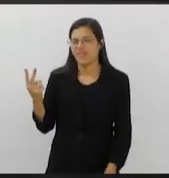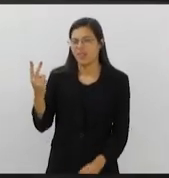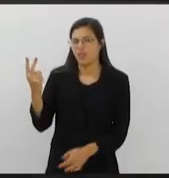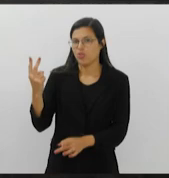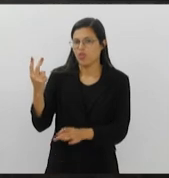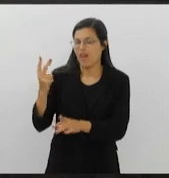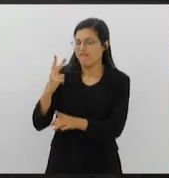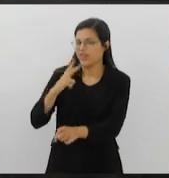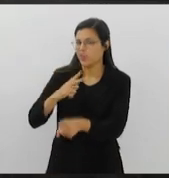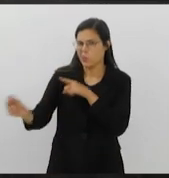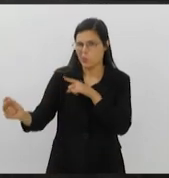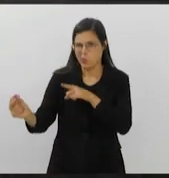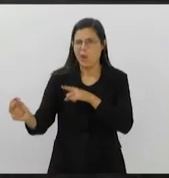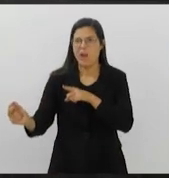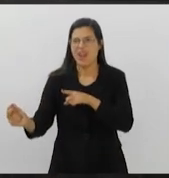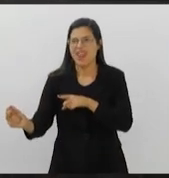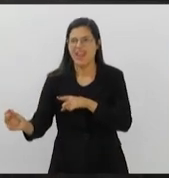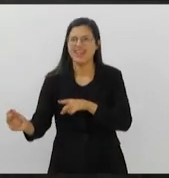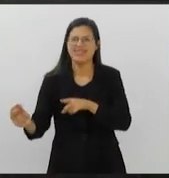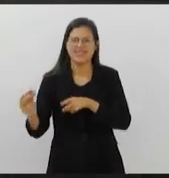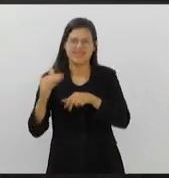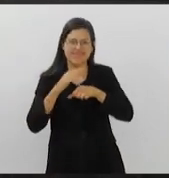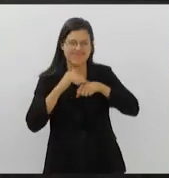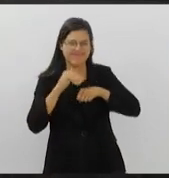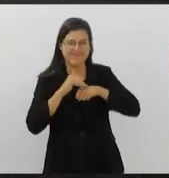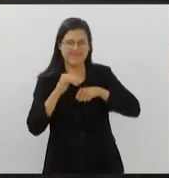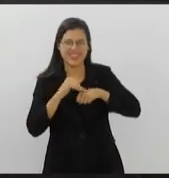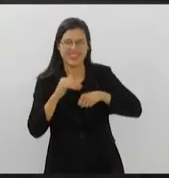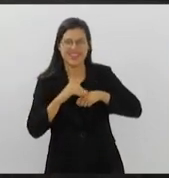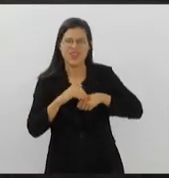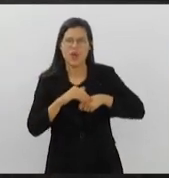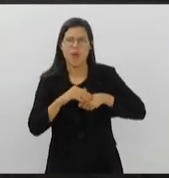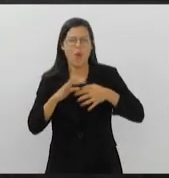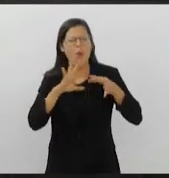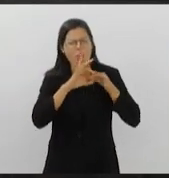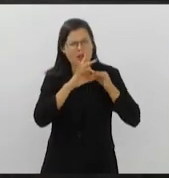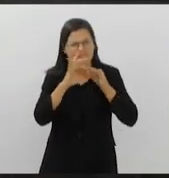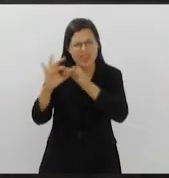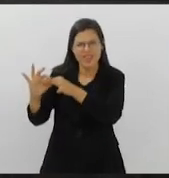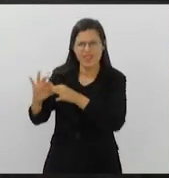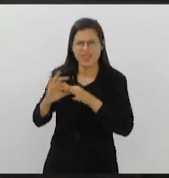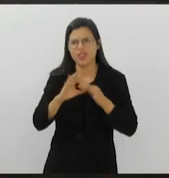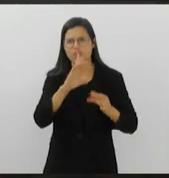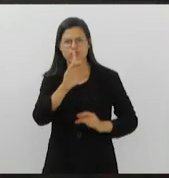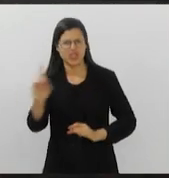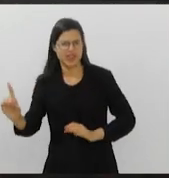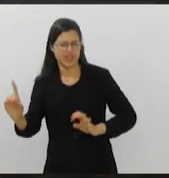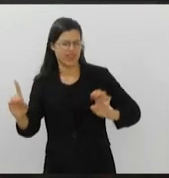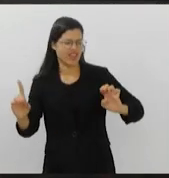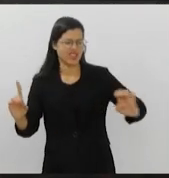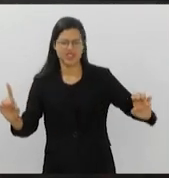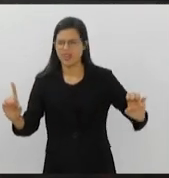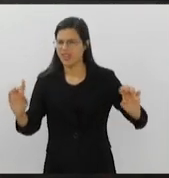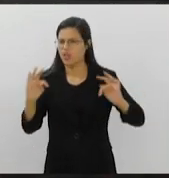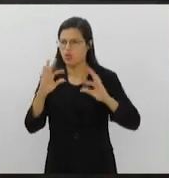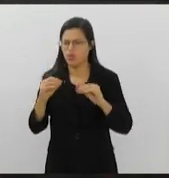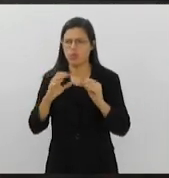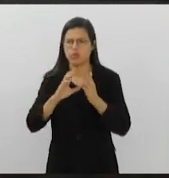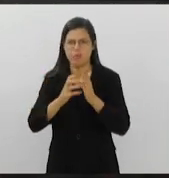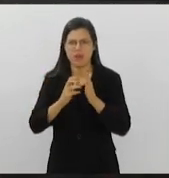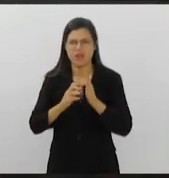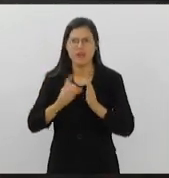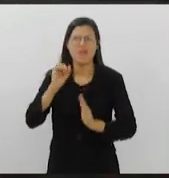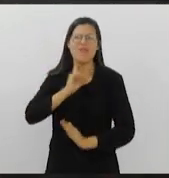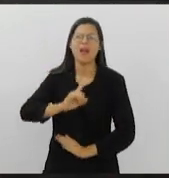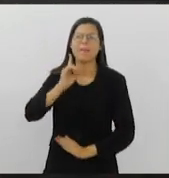querida Robson, guerreira, uniu de esquerda a direita, Flamenguista, centro, os